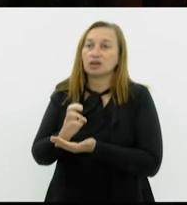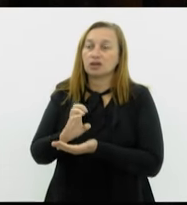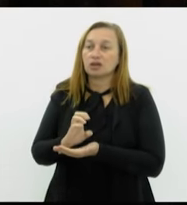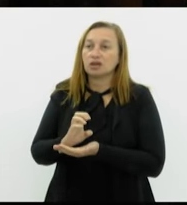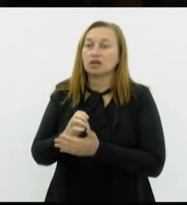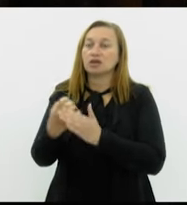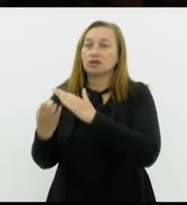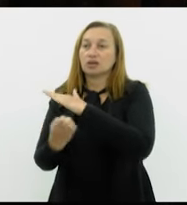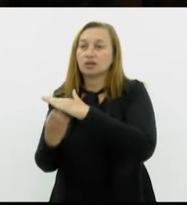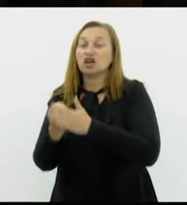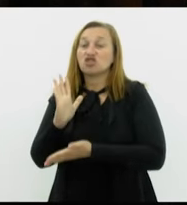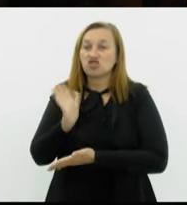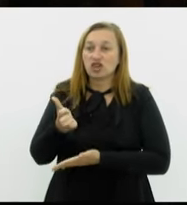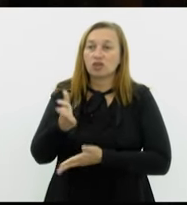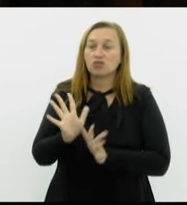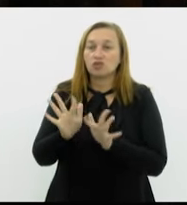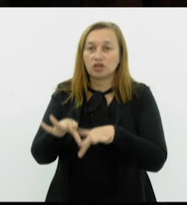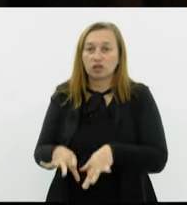desse ano.